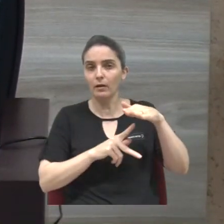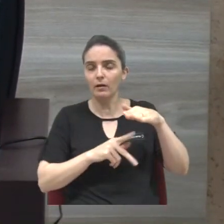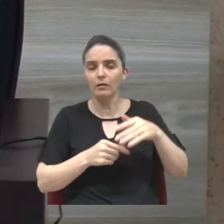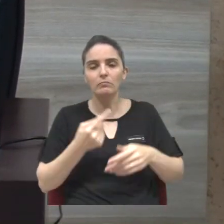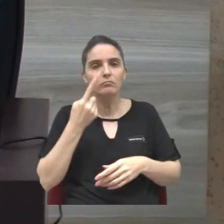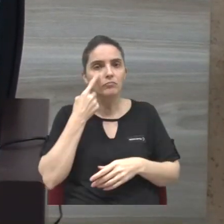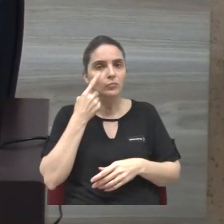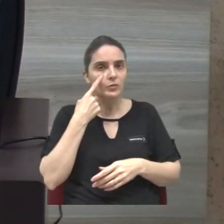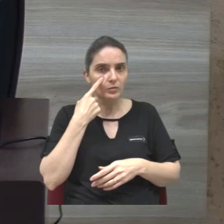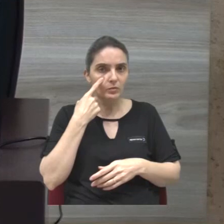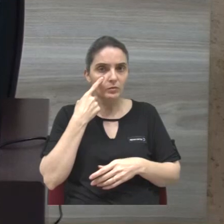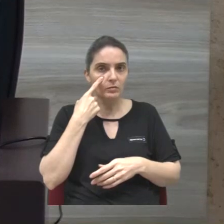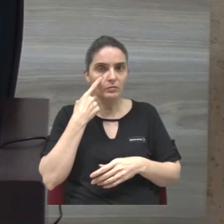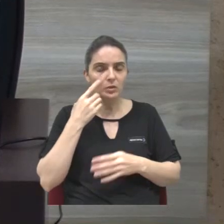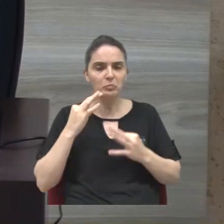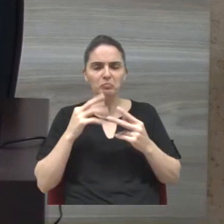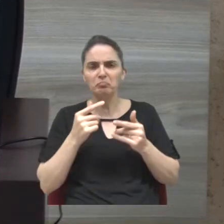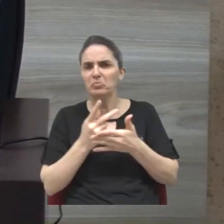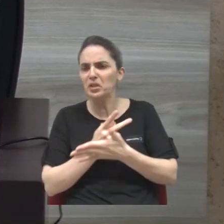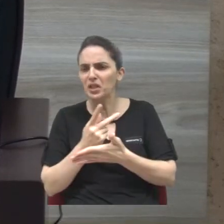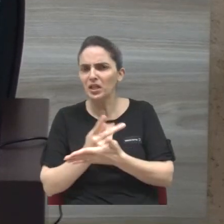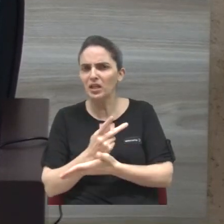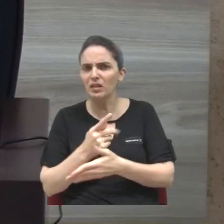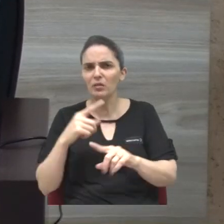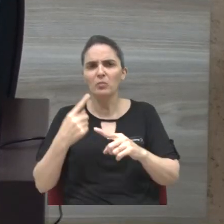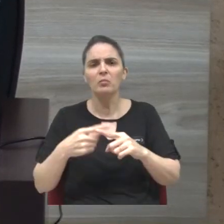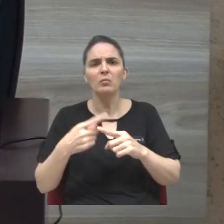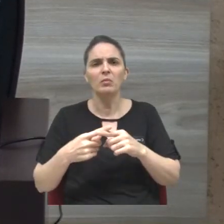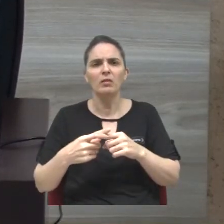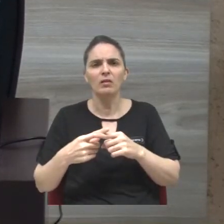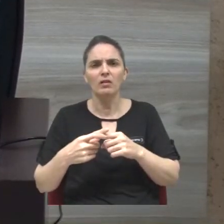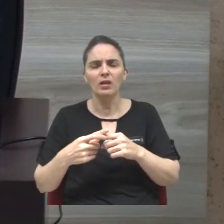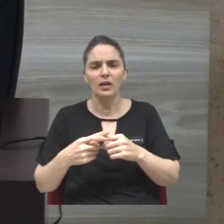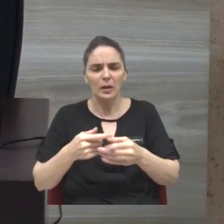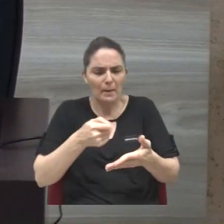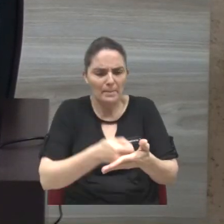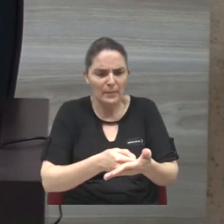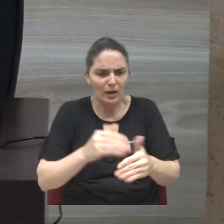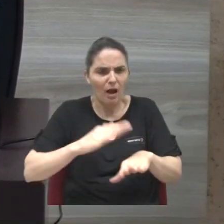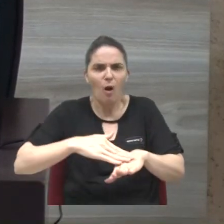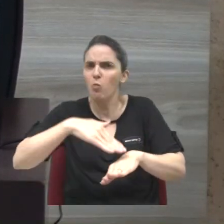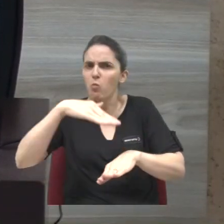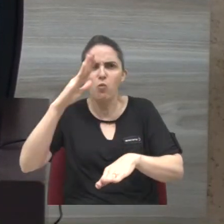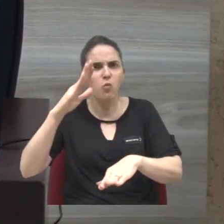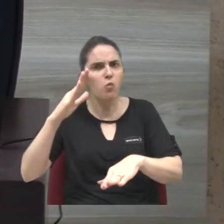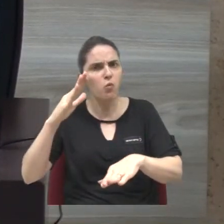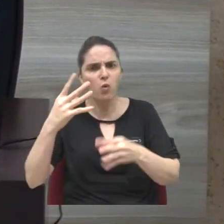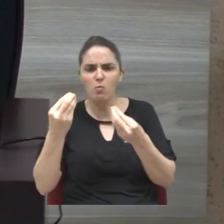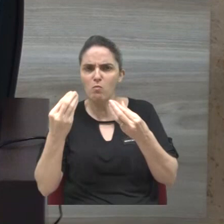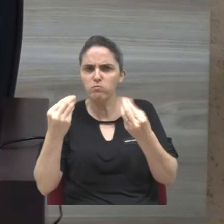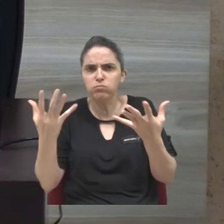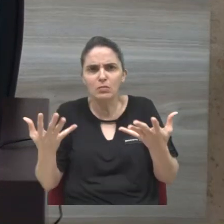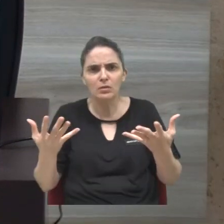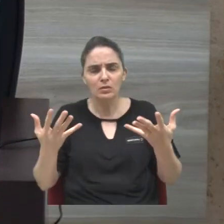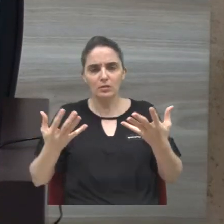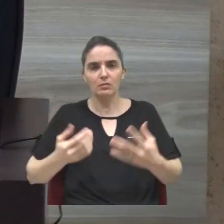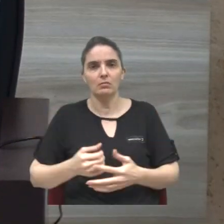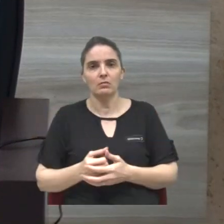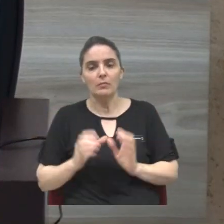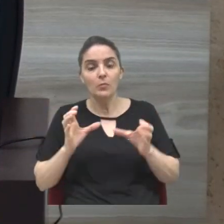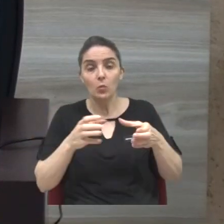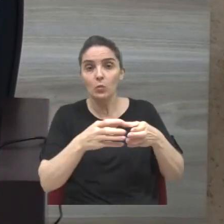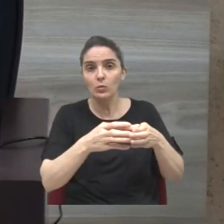casos irregulares de aumento de cobrança nas contas de água. Naquela comissão, foram recebidos